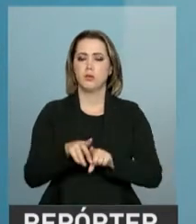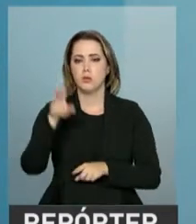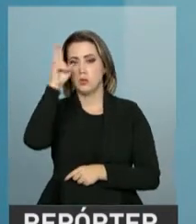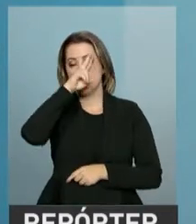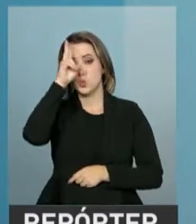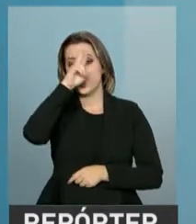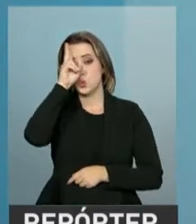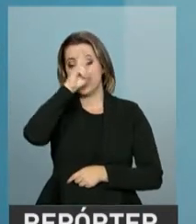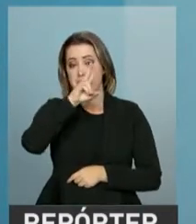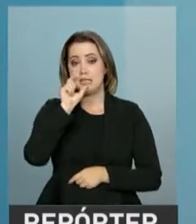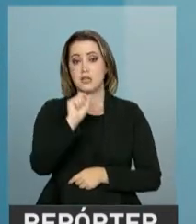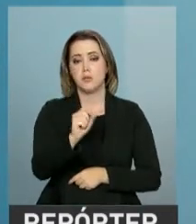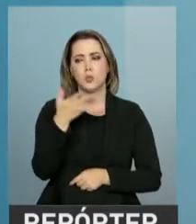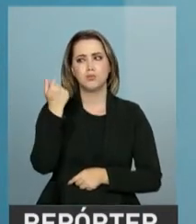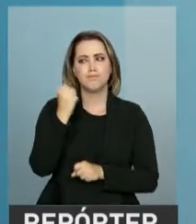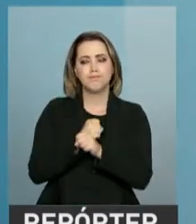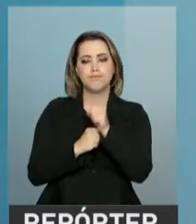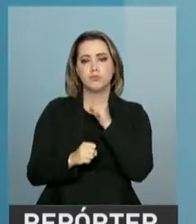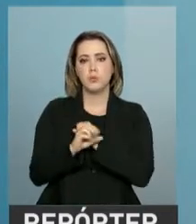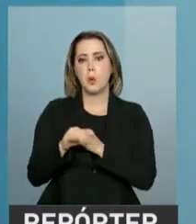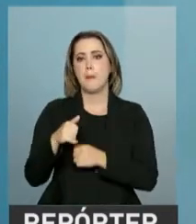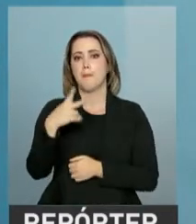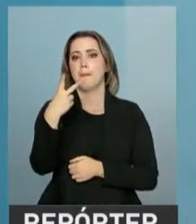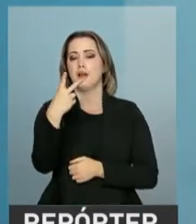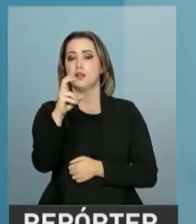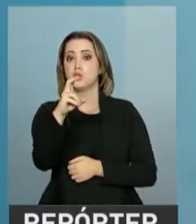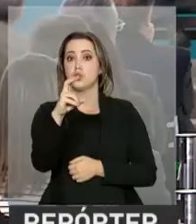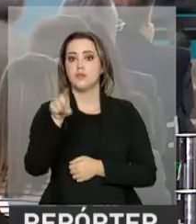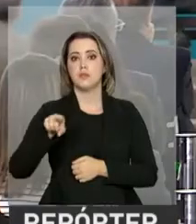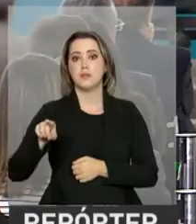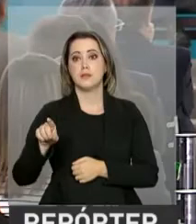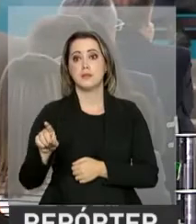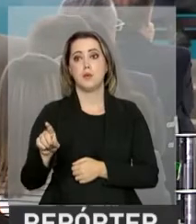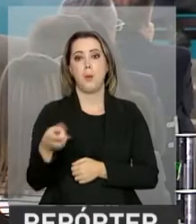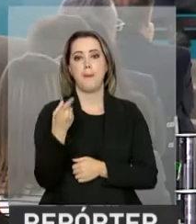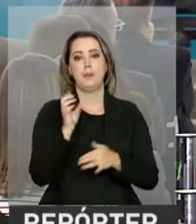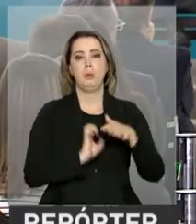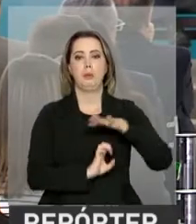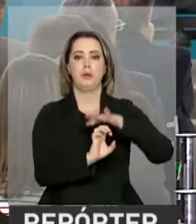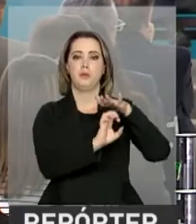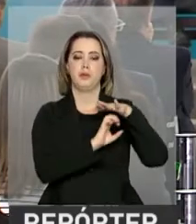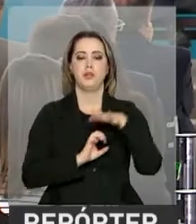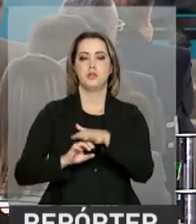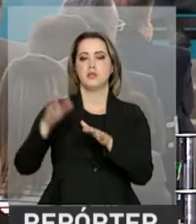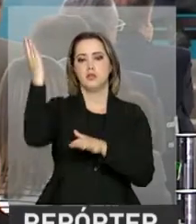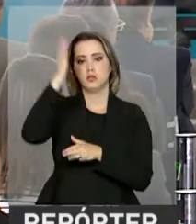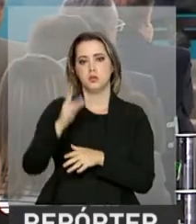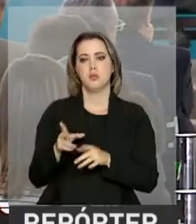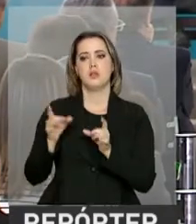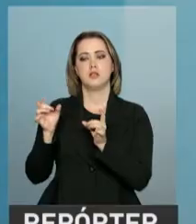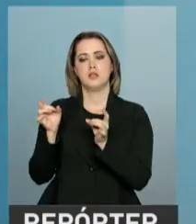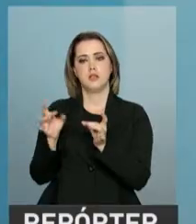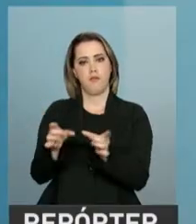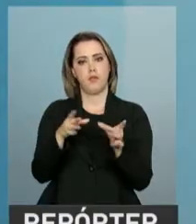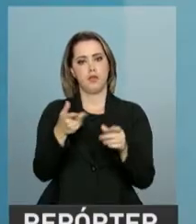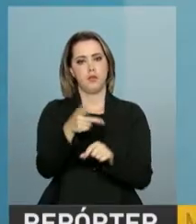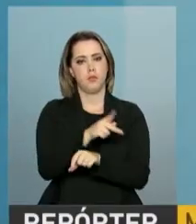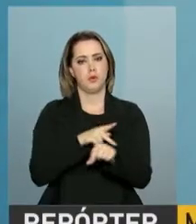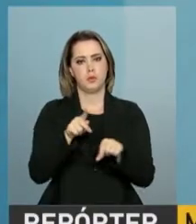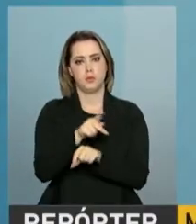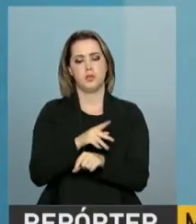lembrou que só no ano passado, mais de 25 mil empresas brasileiras venderam ao exterior. Nós